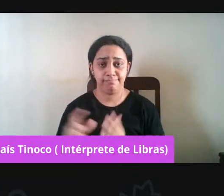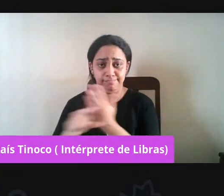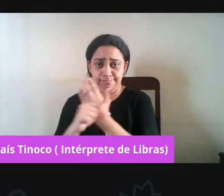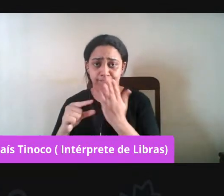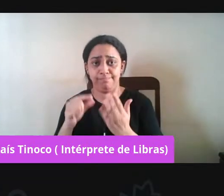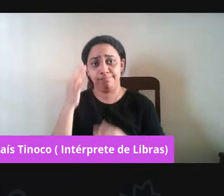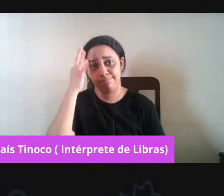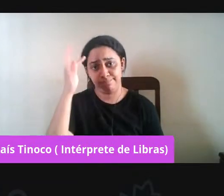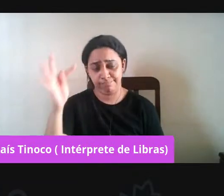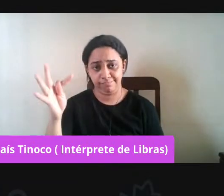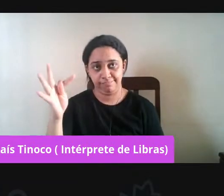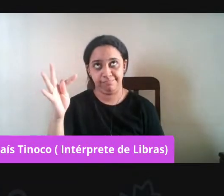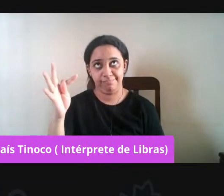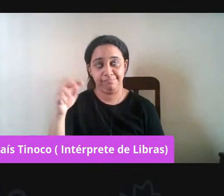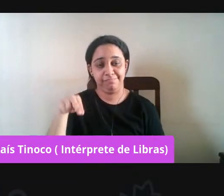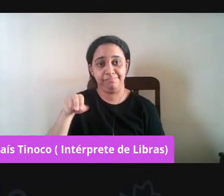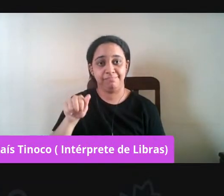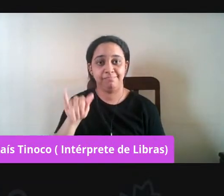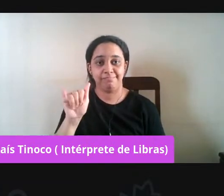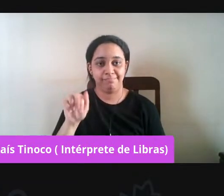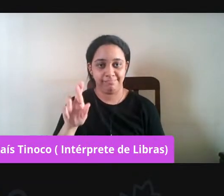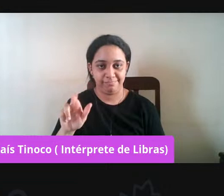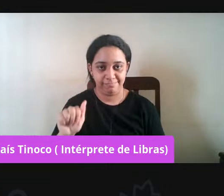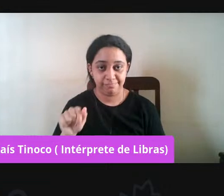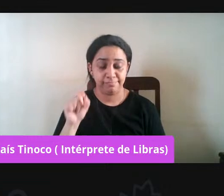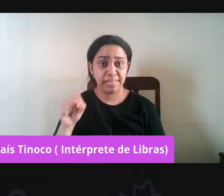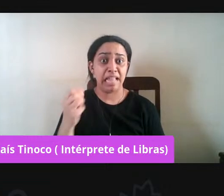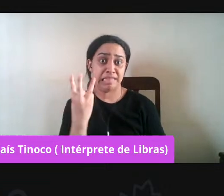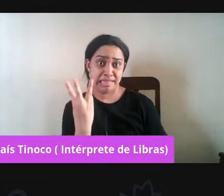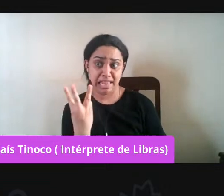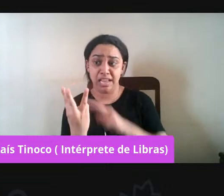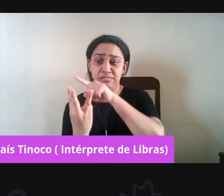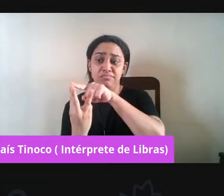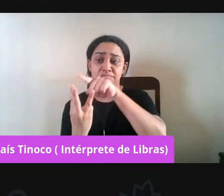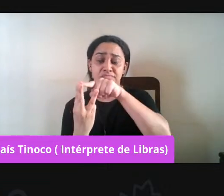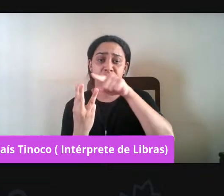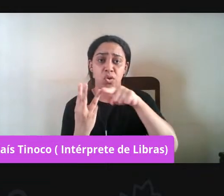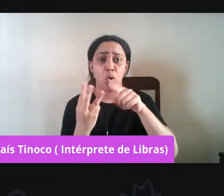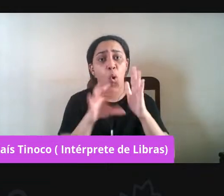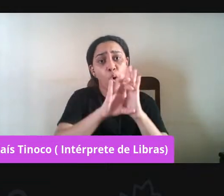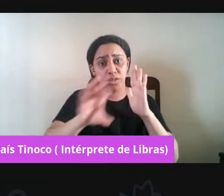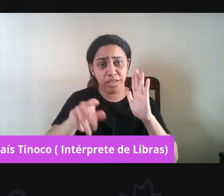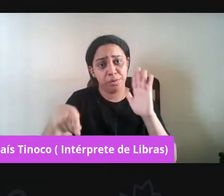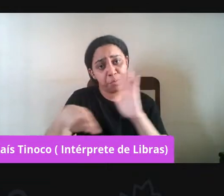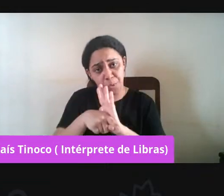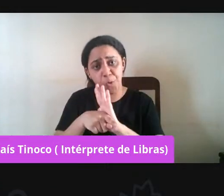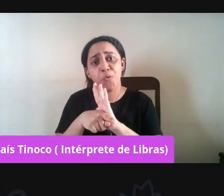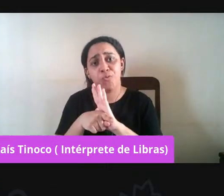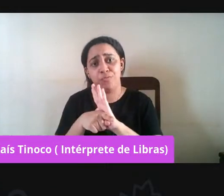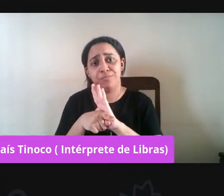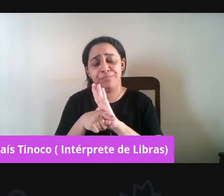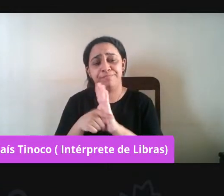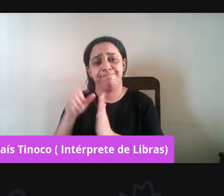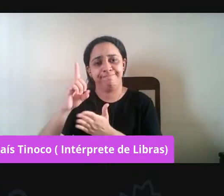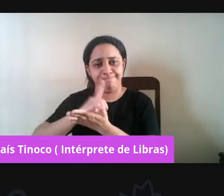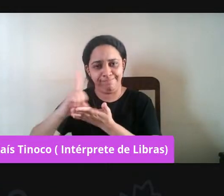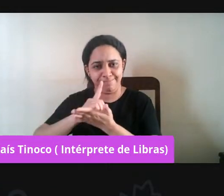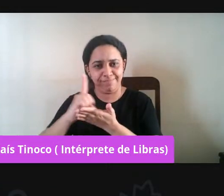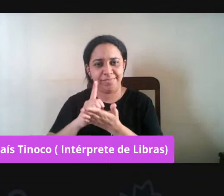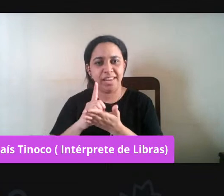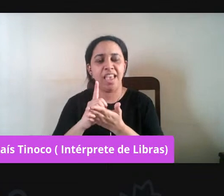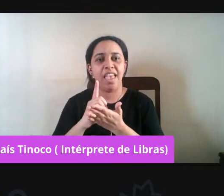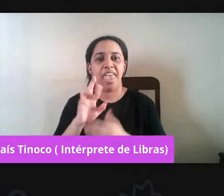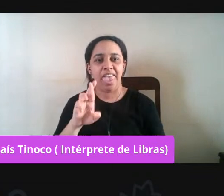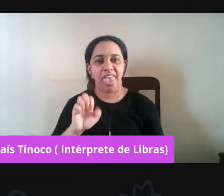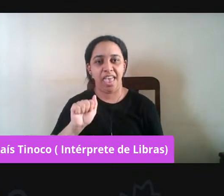a citação, encontramos três acepções acerca do termo fraseologia no dicionário da Real Academia. Segundo ele,